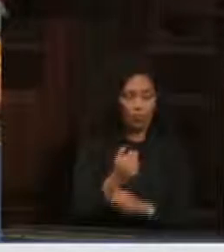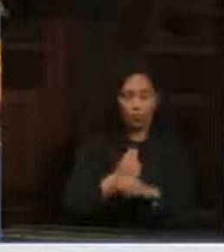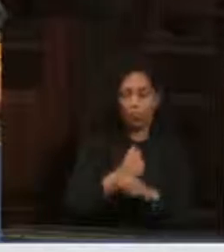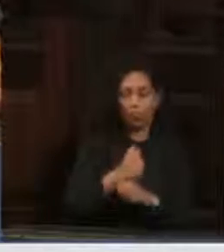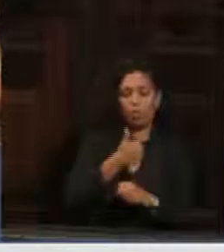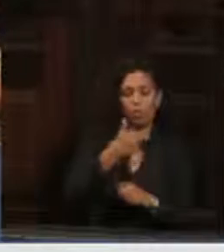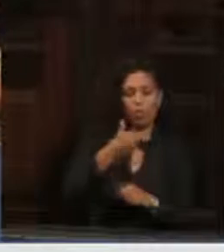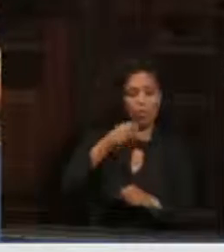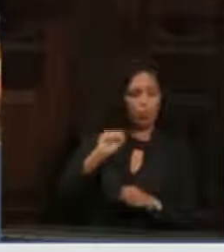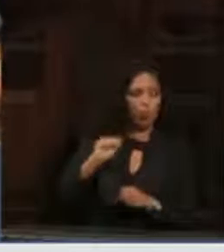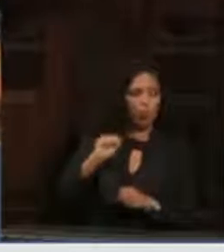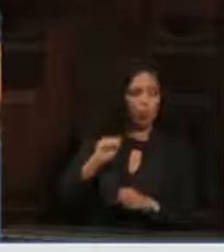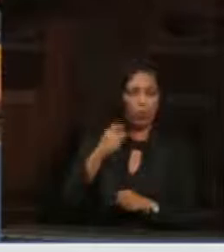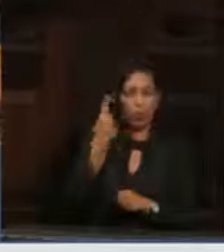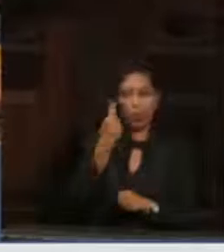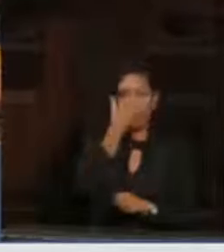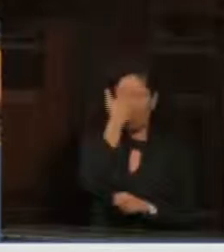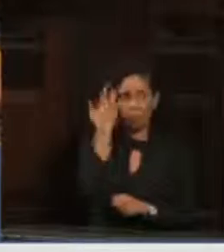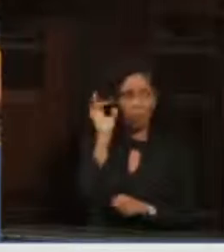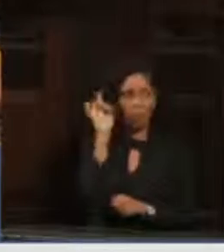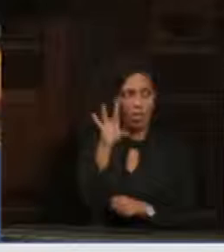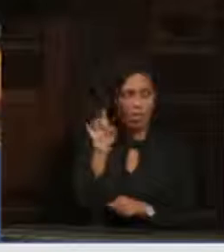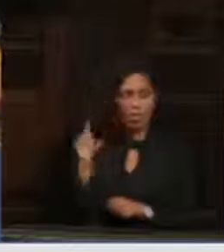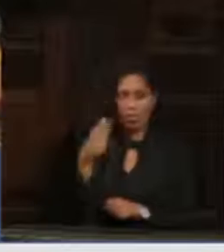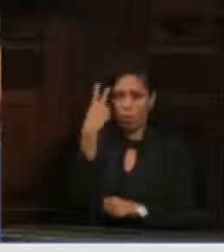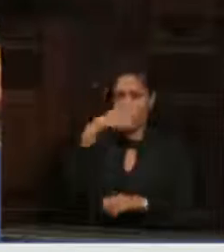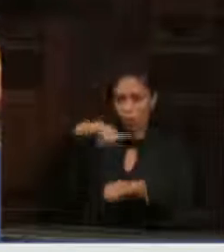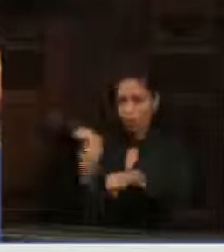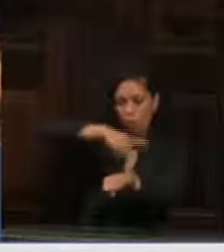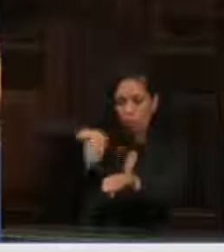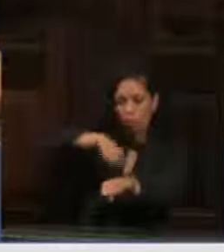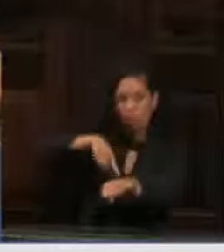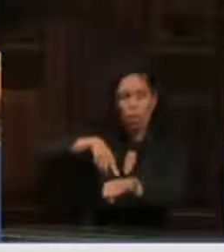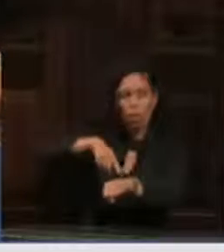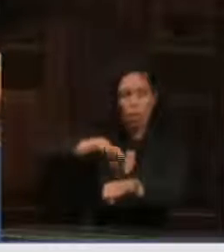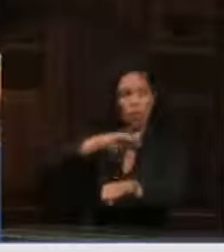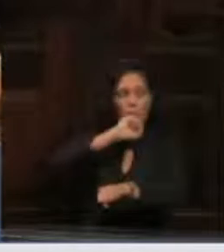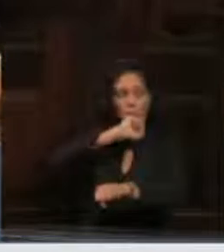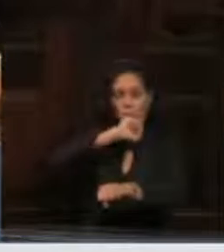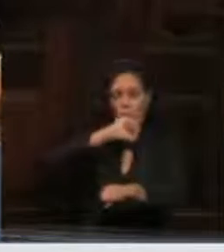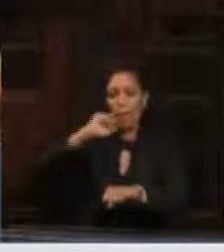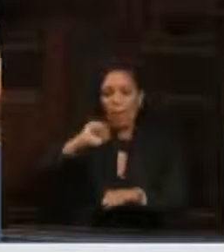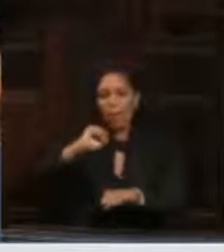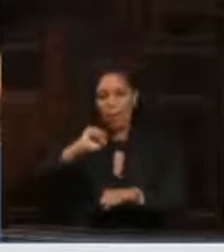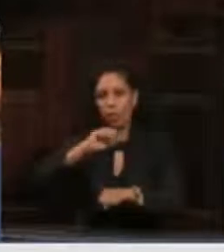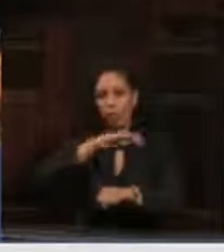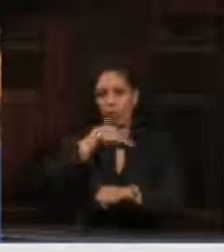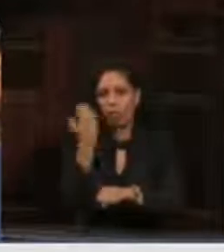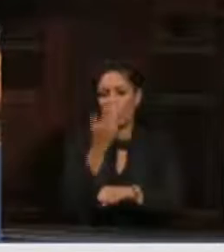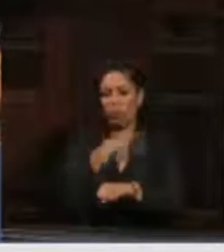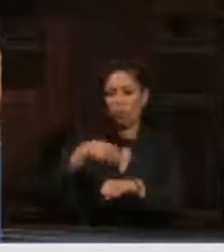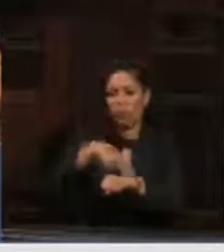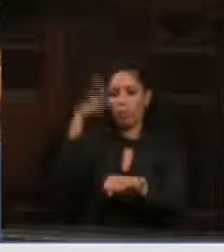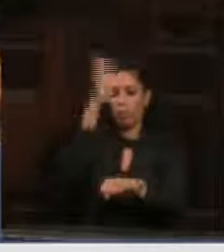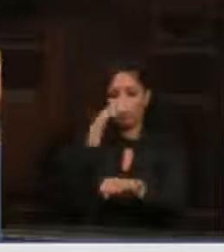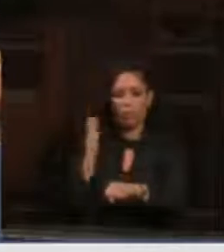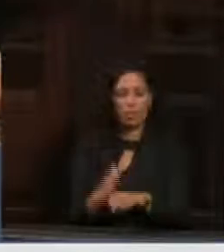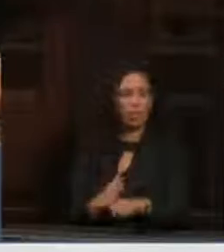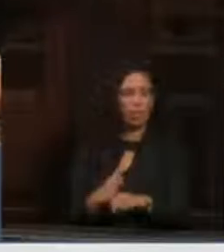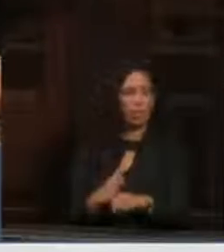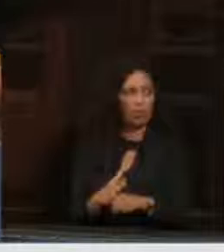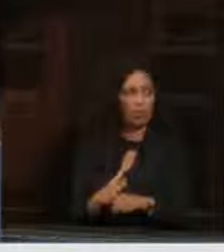2018, uma pessoa a cada 2 horas foram mortas no Brasil. E no Rio de Janeiro